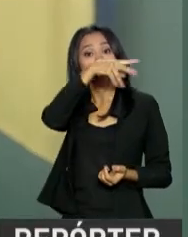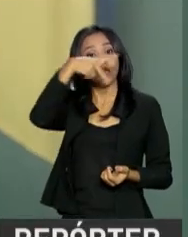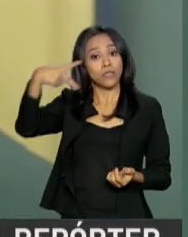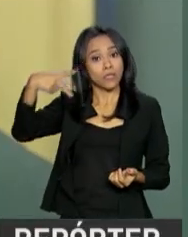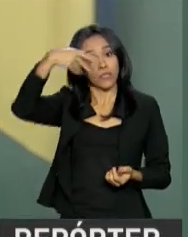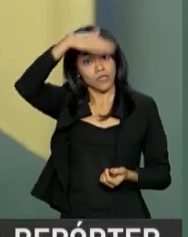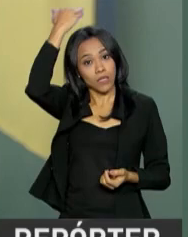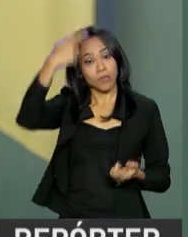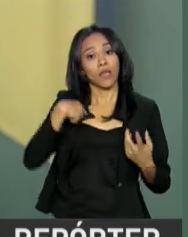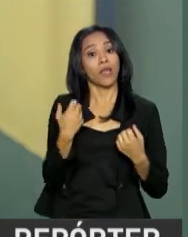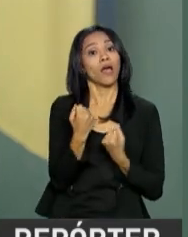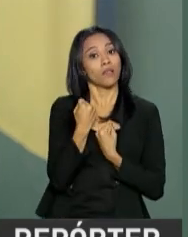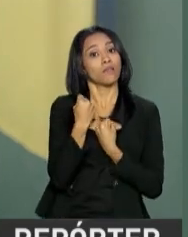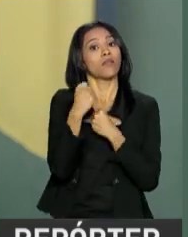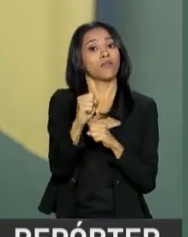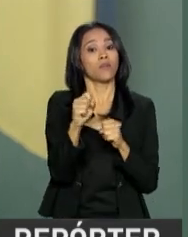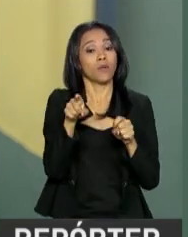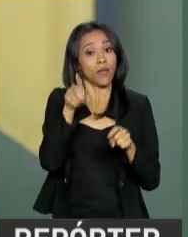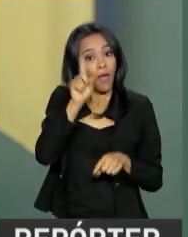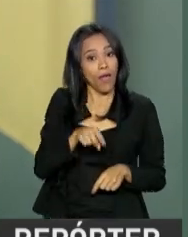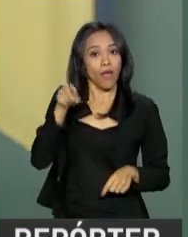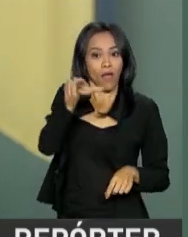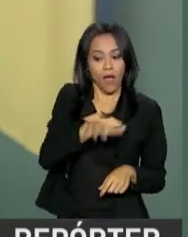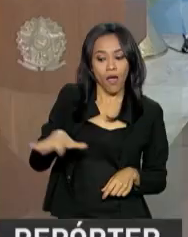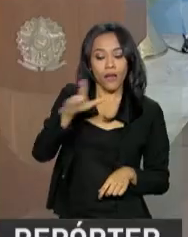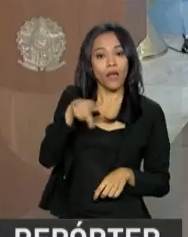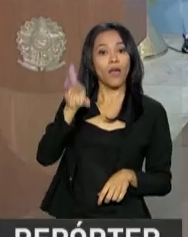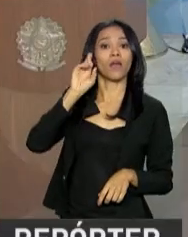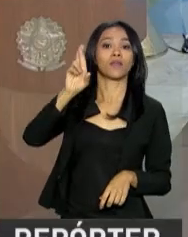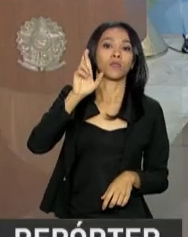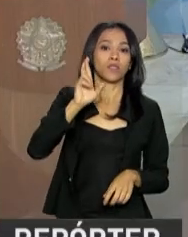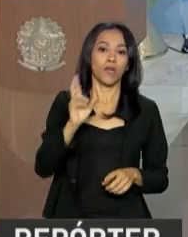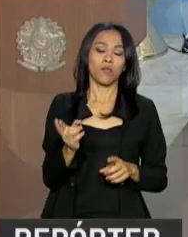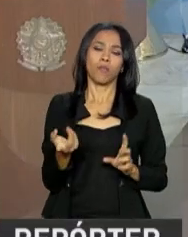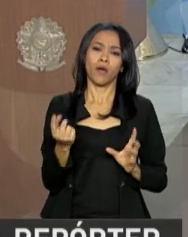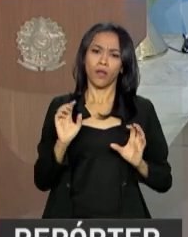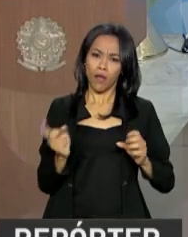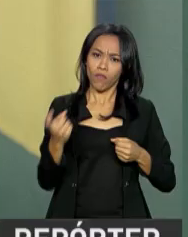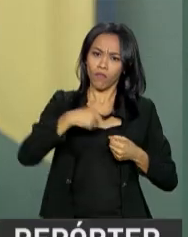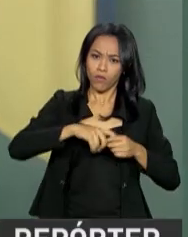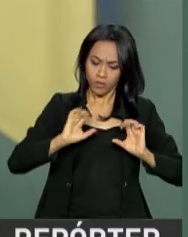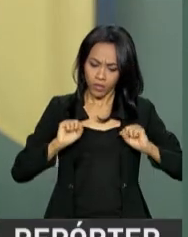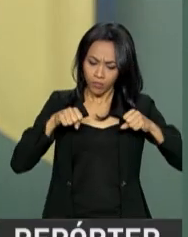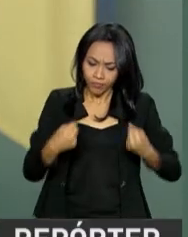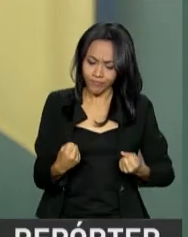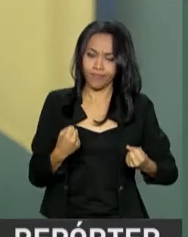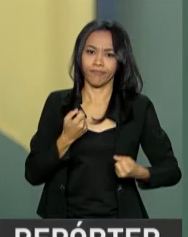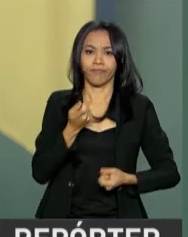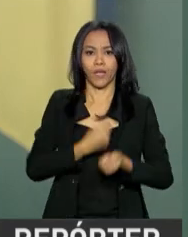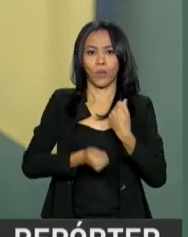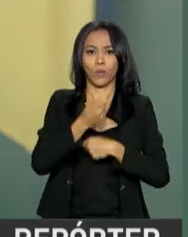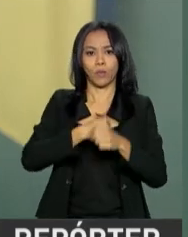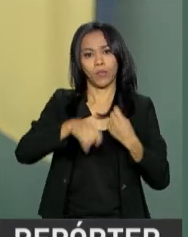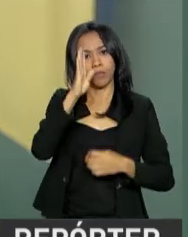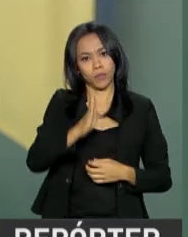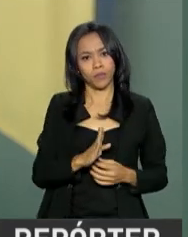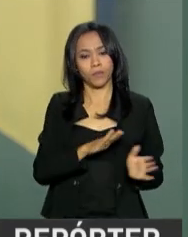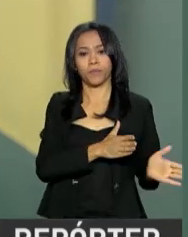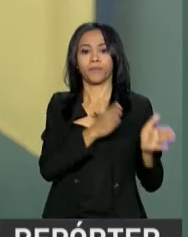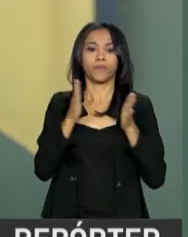que o setor foi um dos responsáveis pela retomada econômica do país ela é fonte de empregos